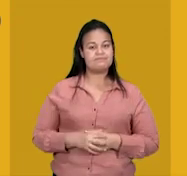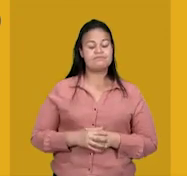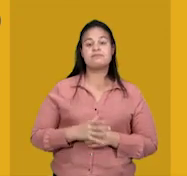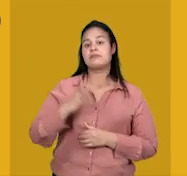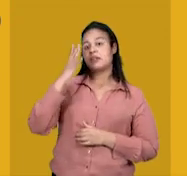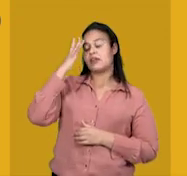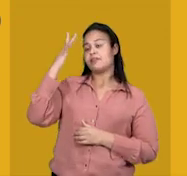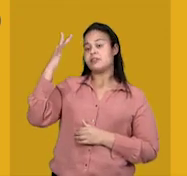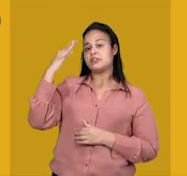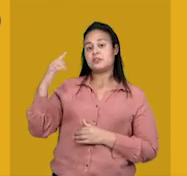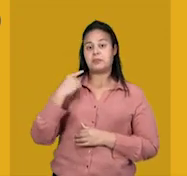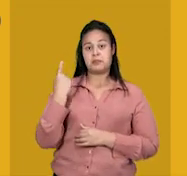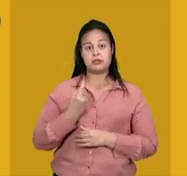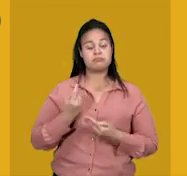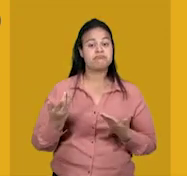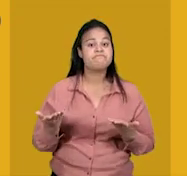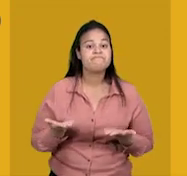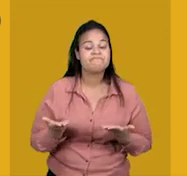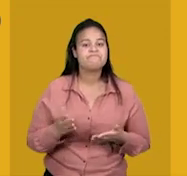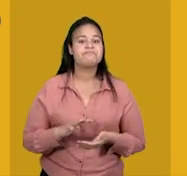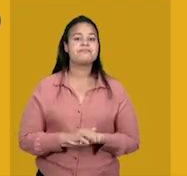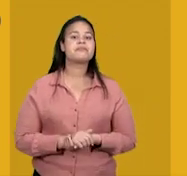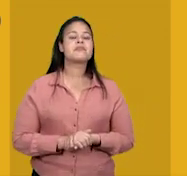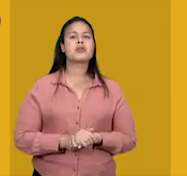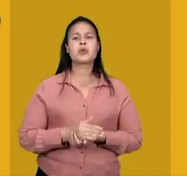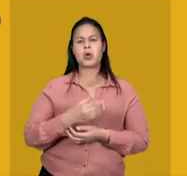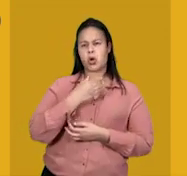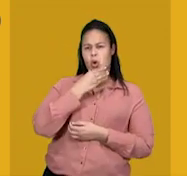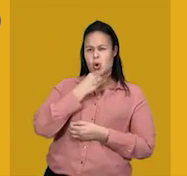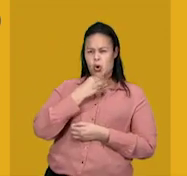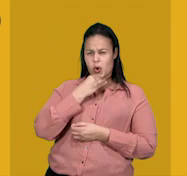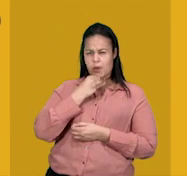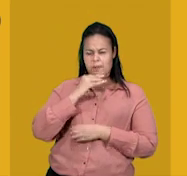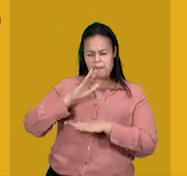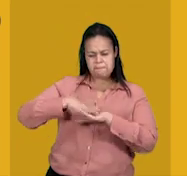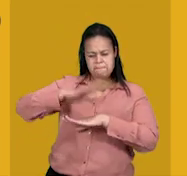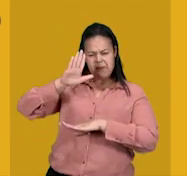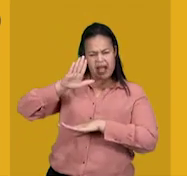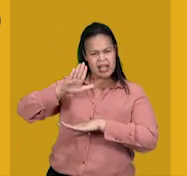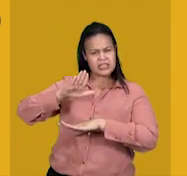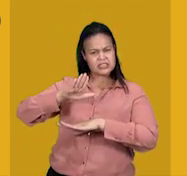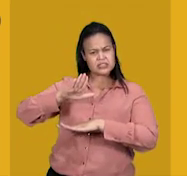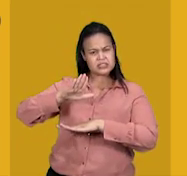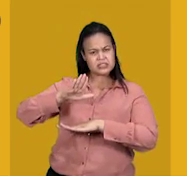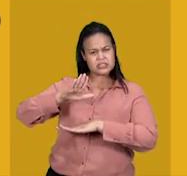Reflexão hoje para a gente: o homem não pode ser mais